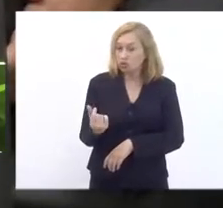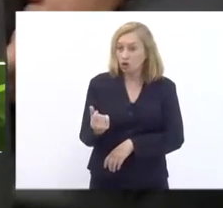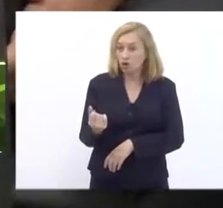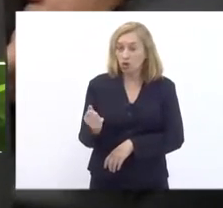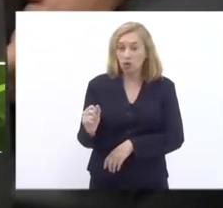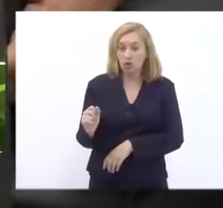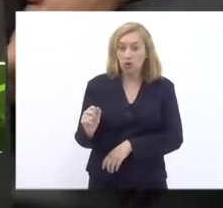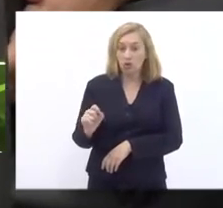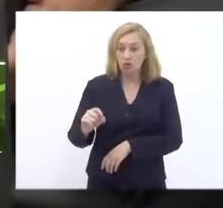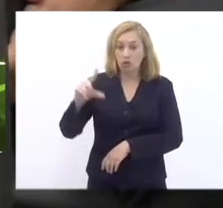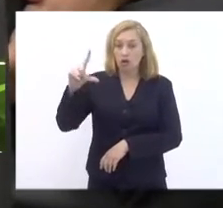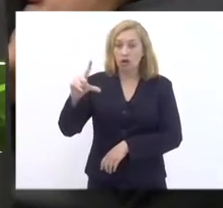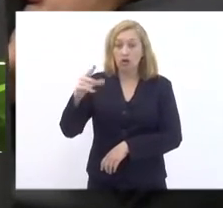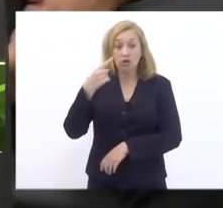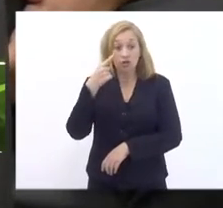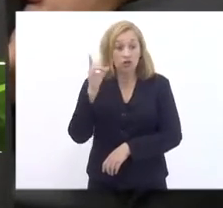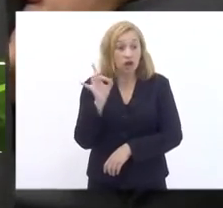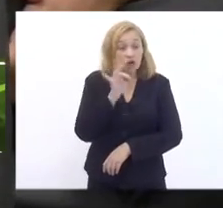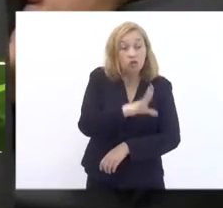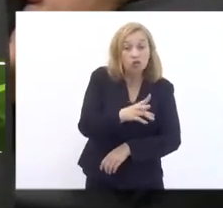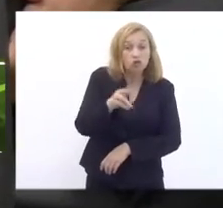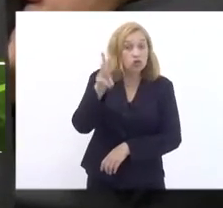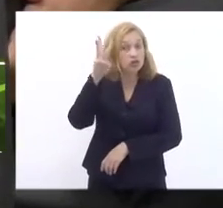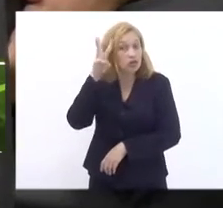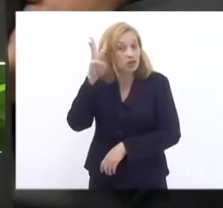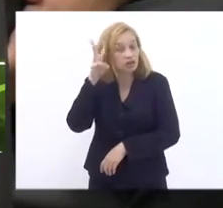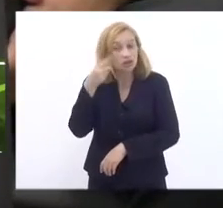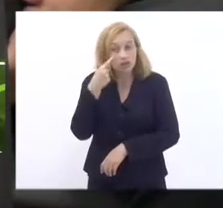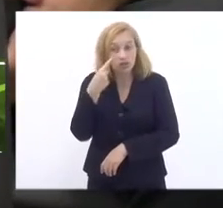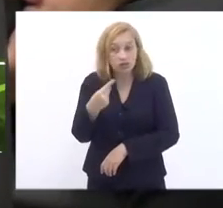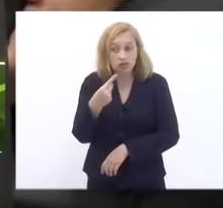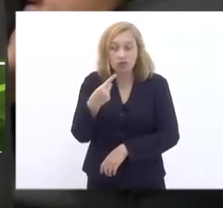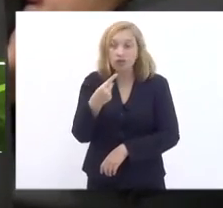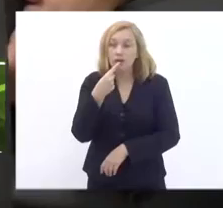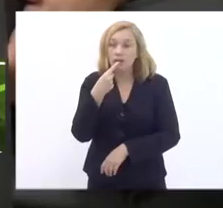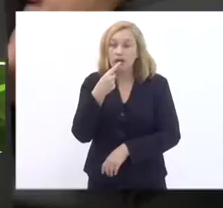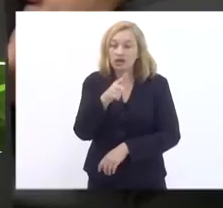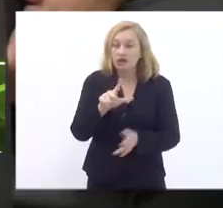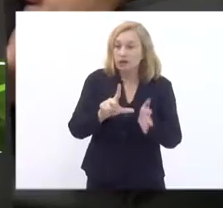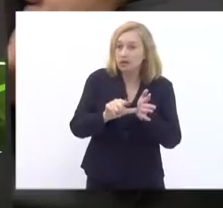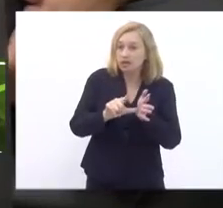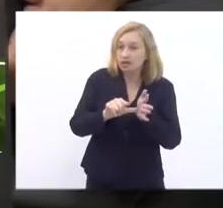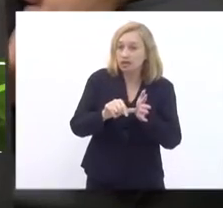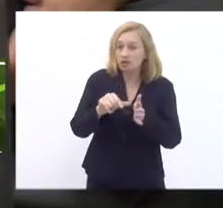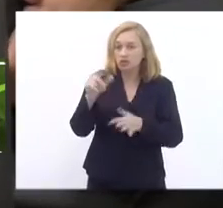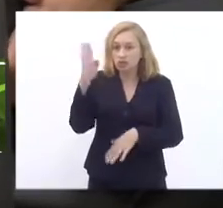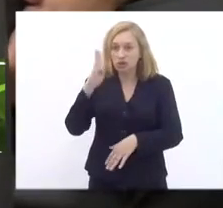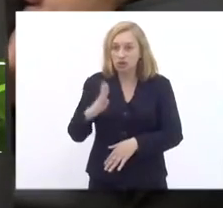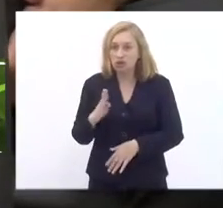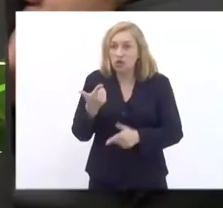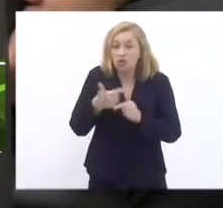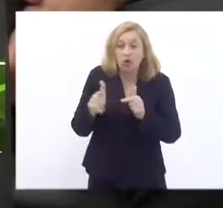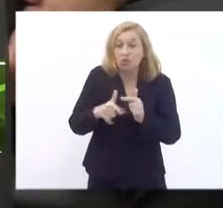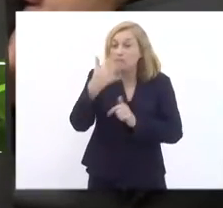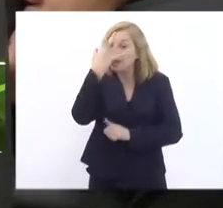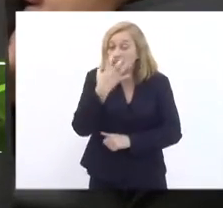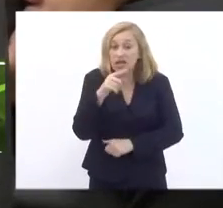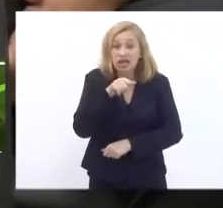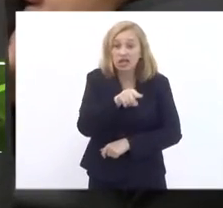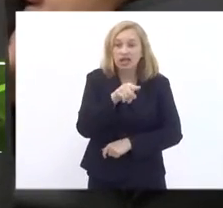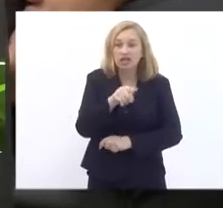última terça-feira, nós assistimos, né, muito próximo ali da Central do Brasil, um problema sério